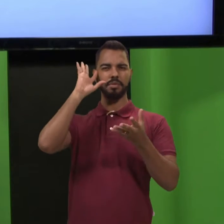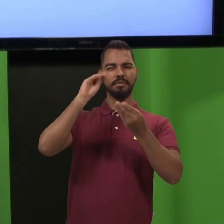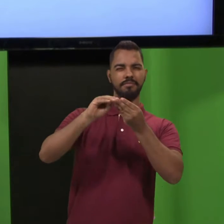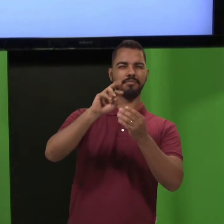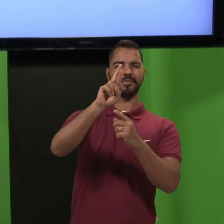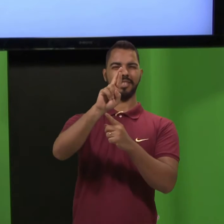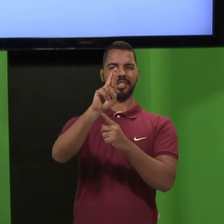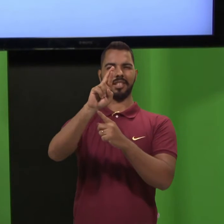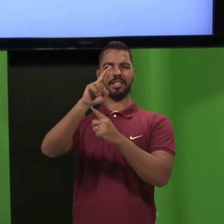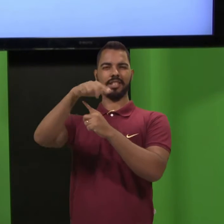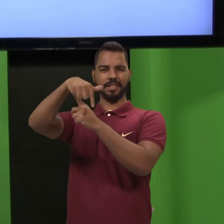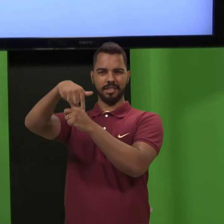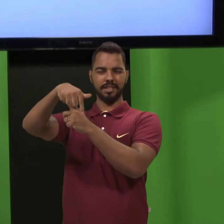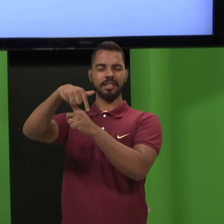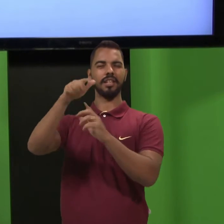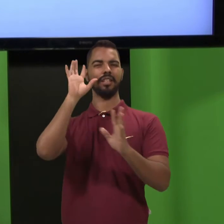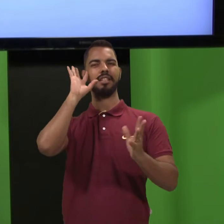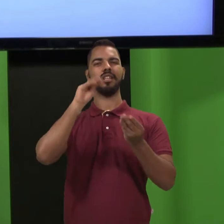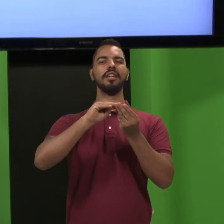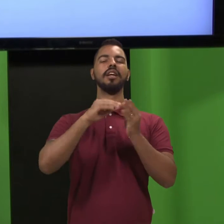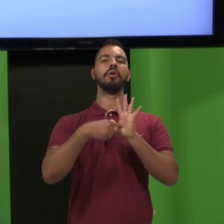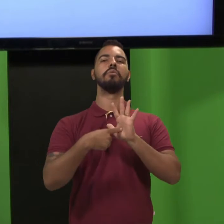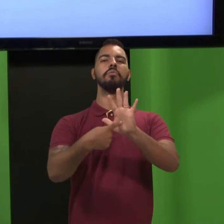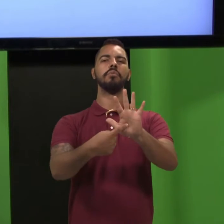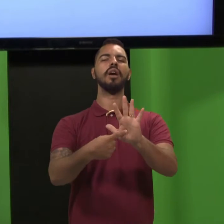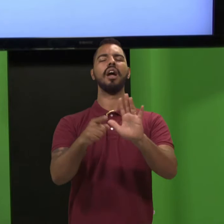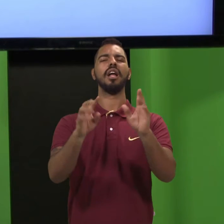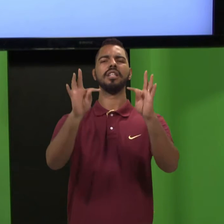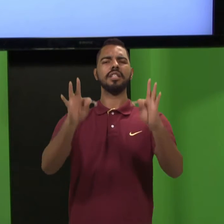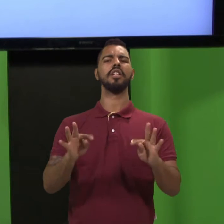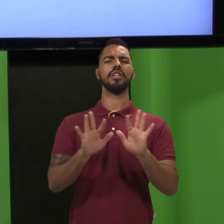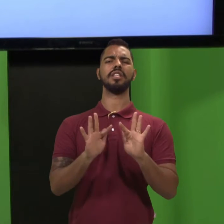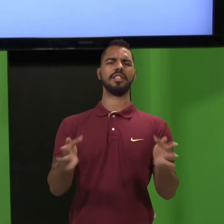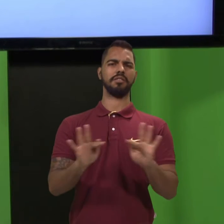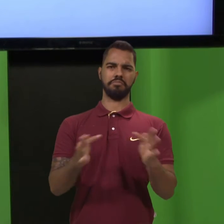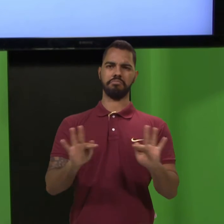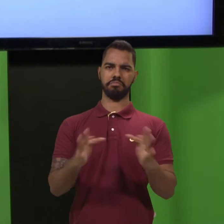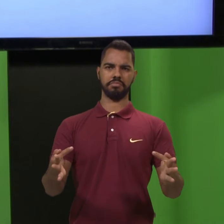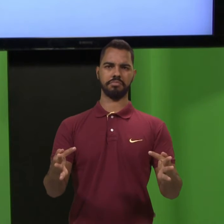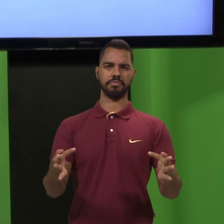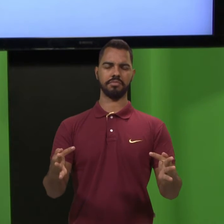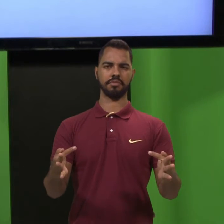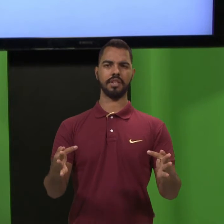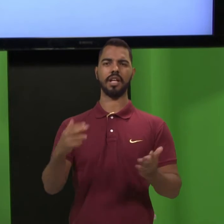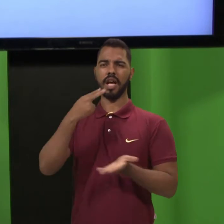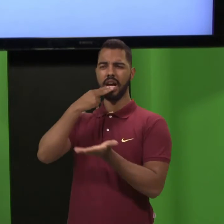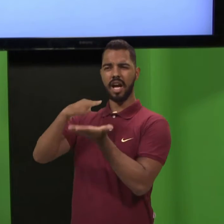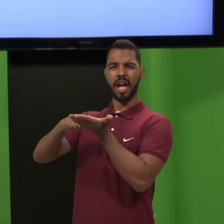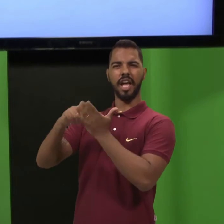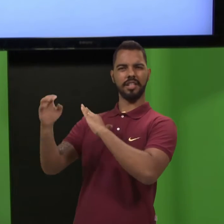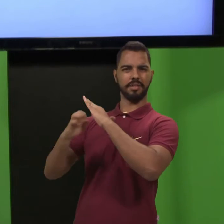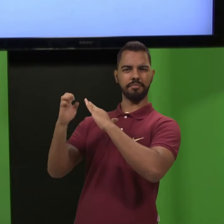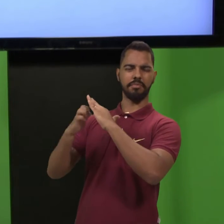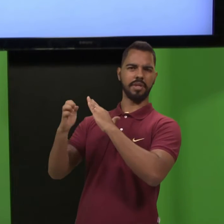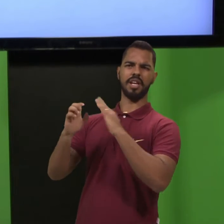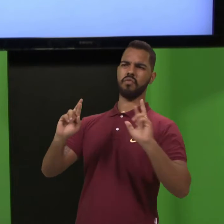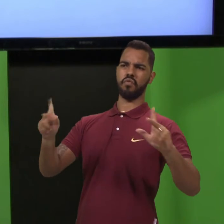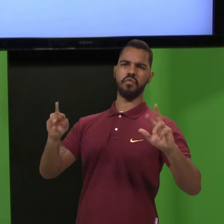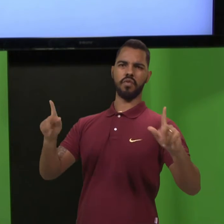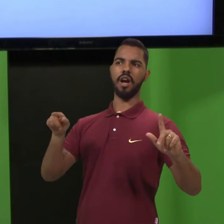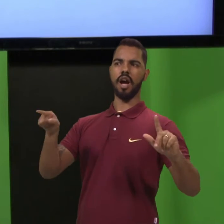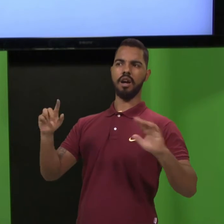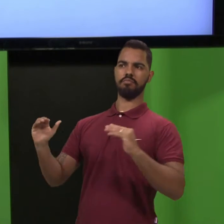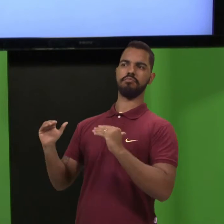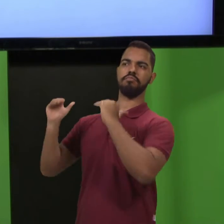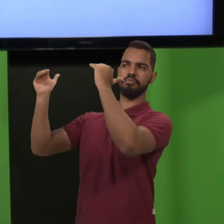mais simples, que é a da carta comercial, mas que precisa conter dados essenciais na tentativa